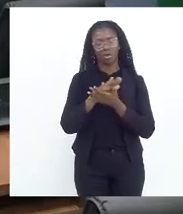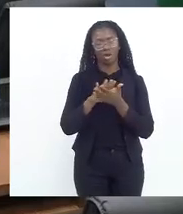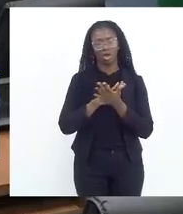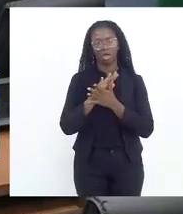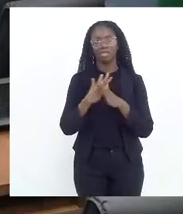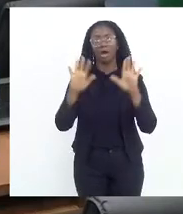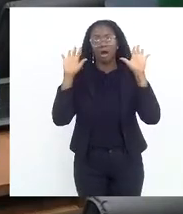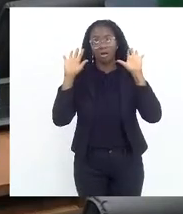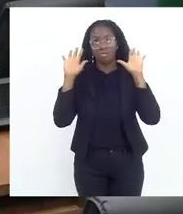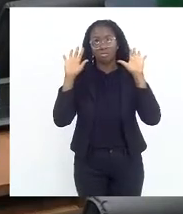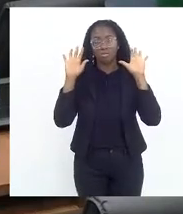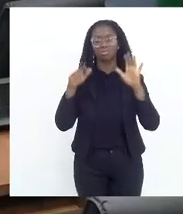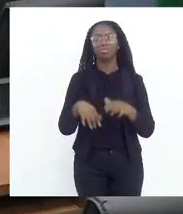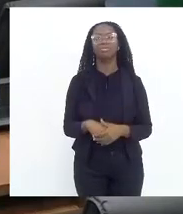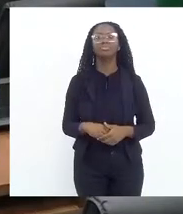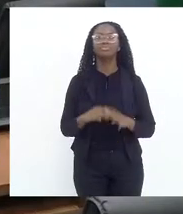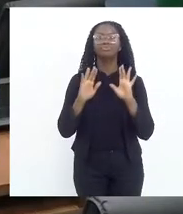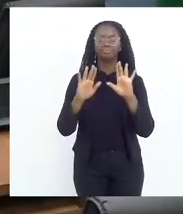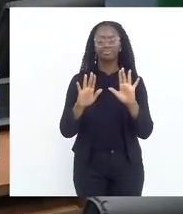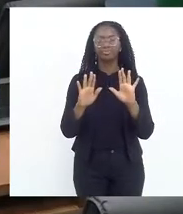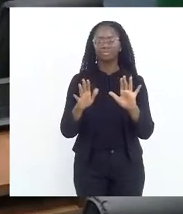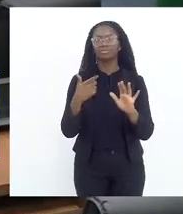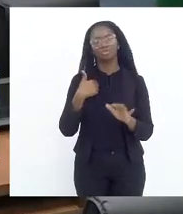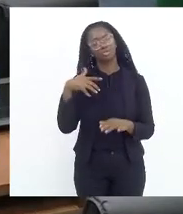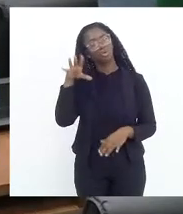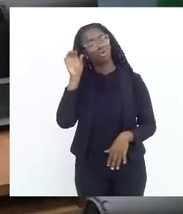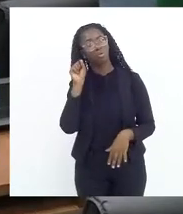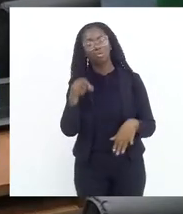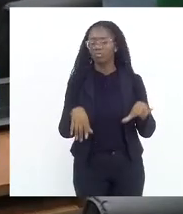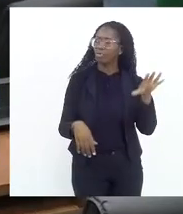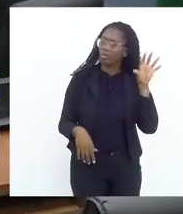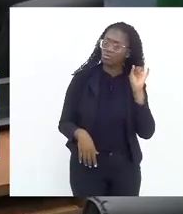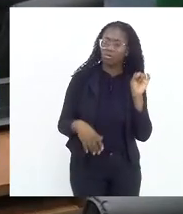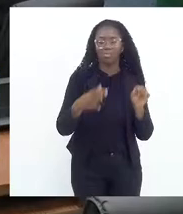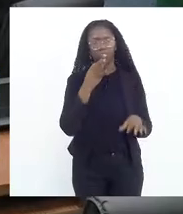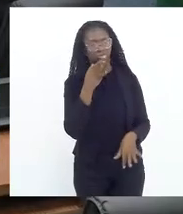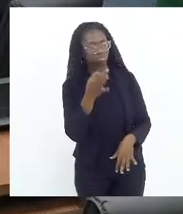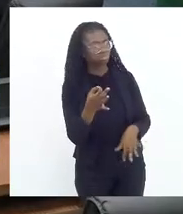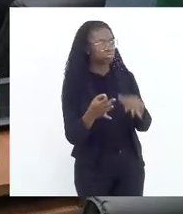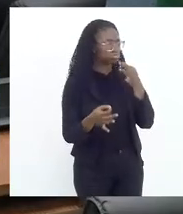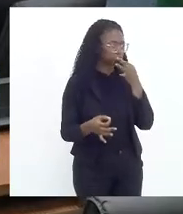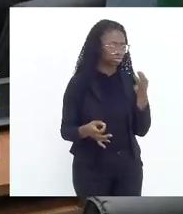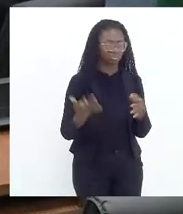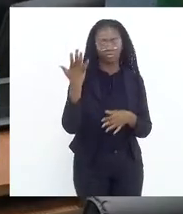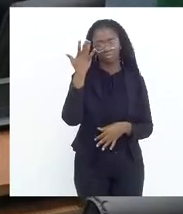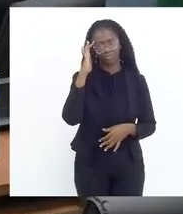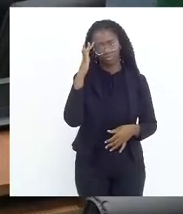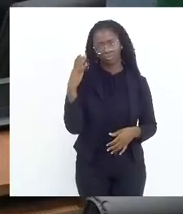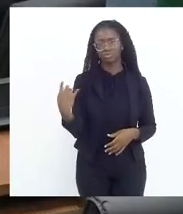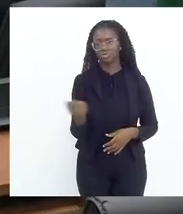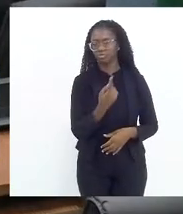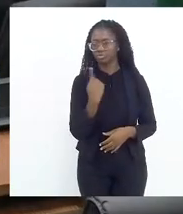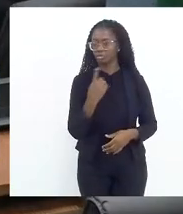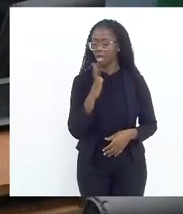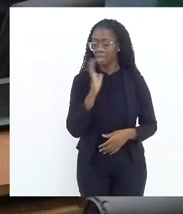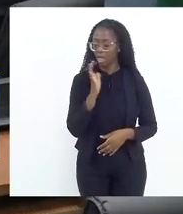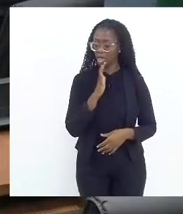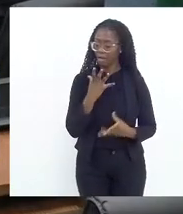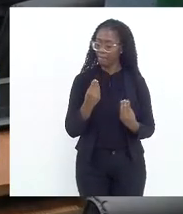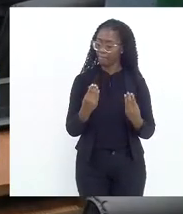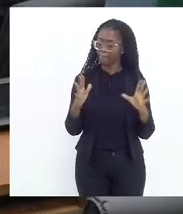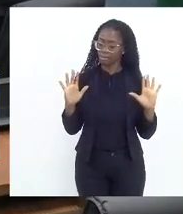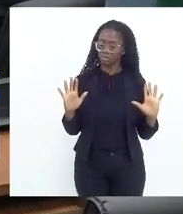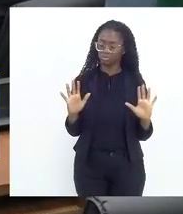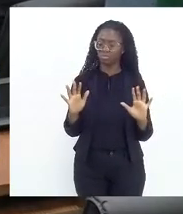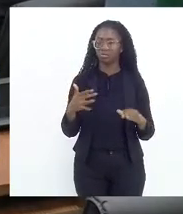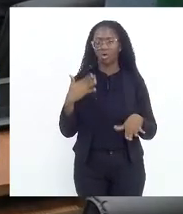Deus, mas tenho procurado ouvir e acho que estamos nos precipitando. Acho que mesmo